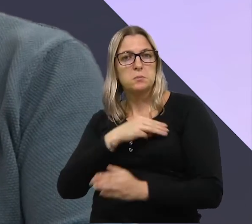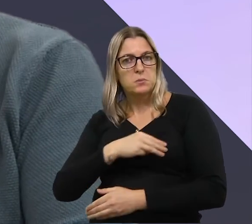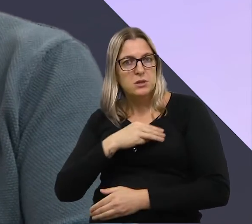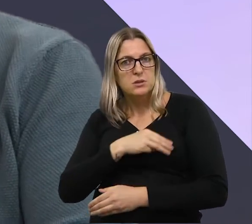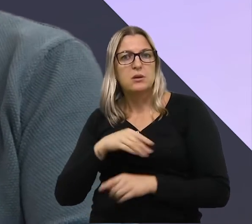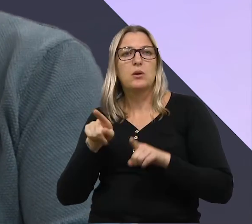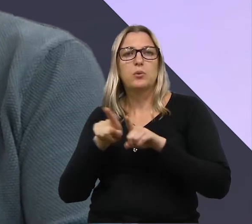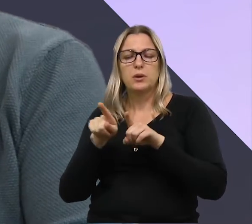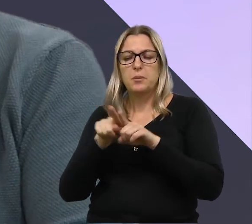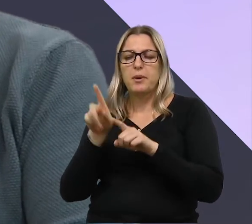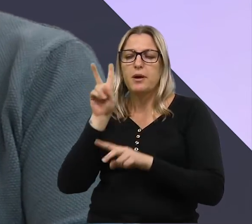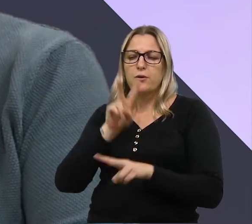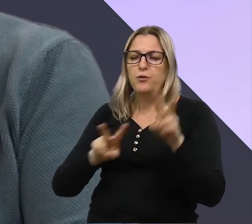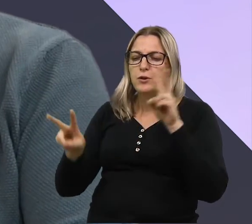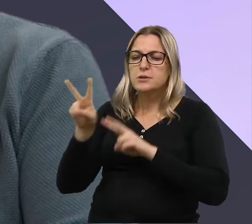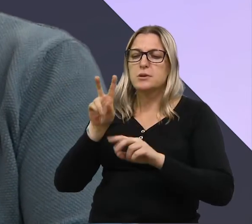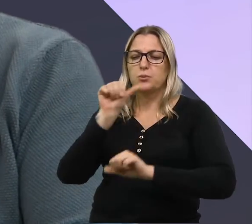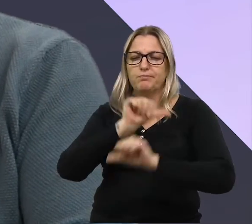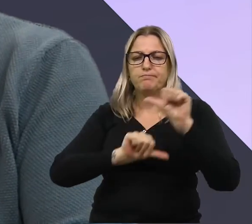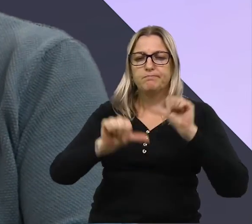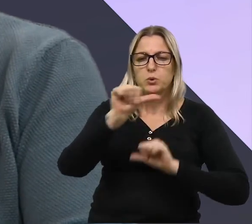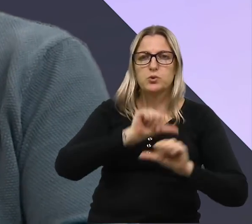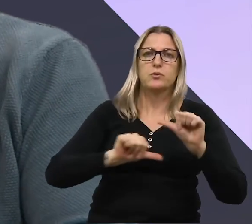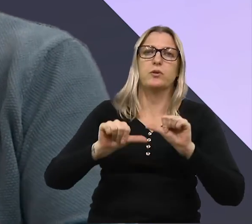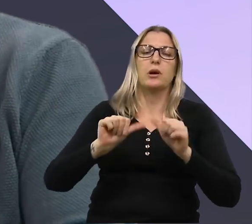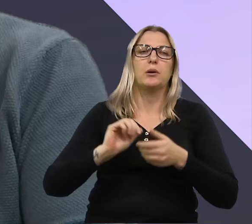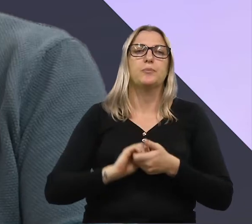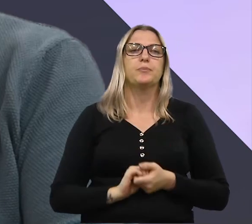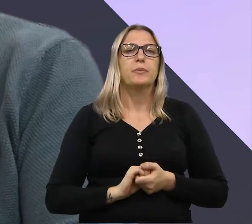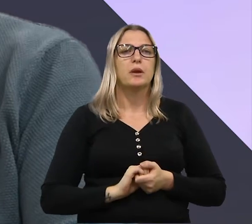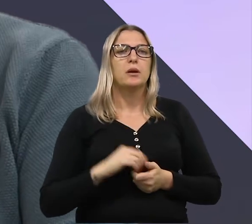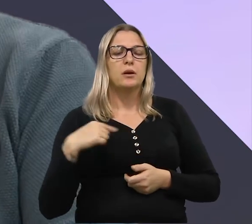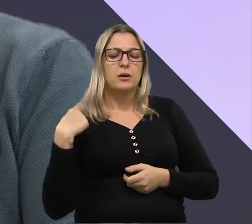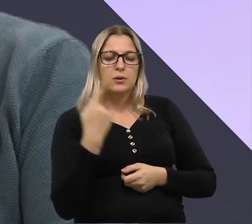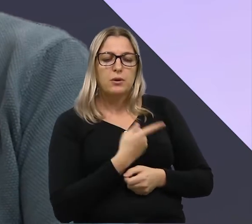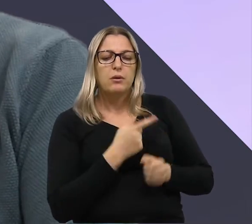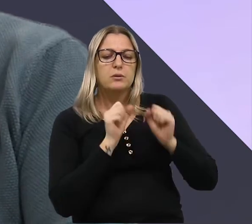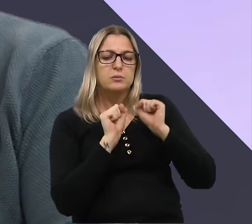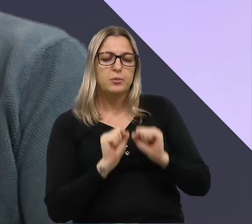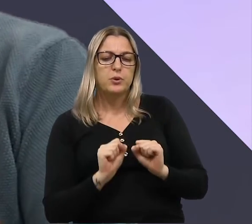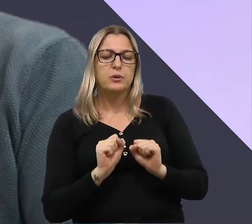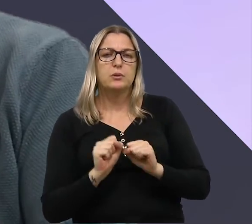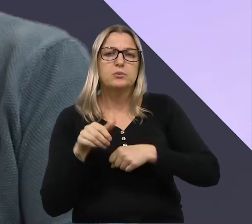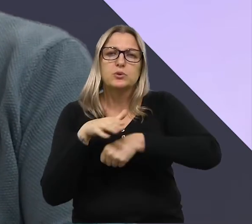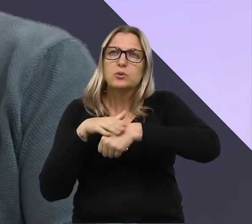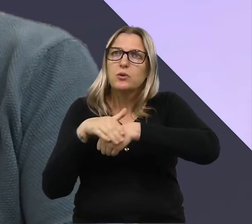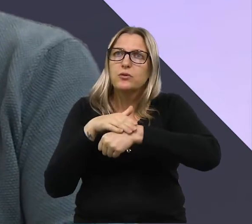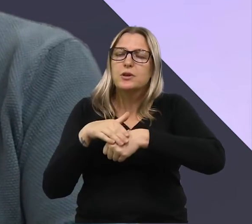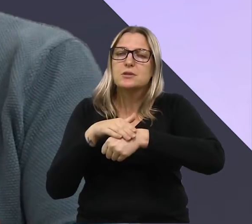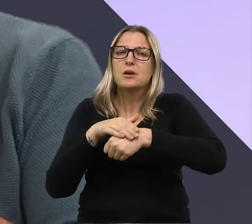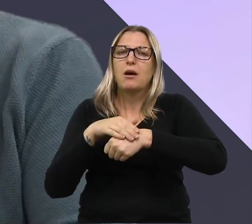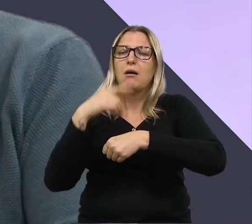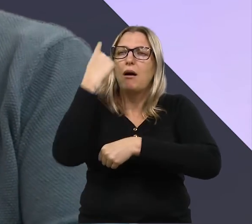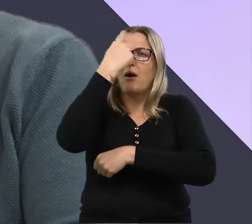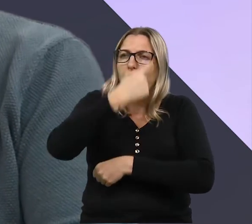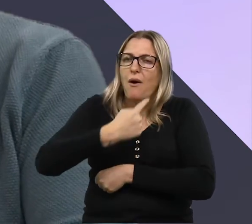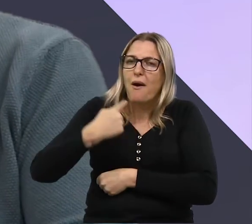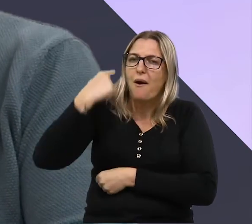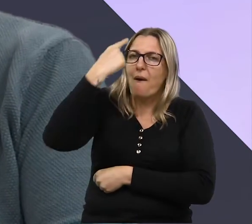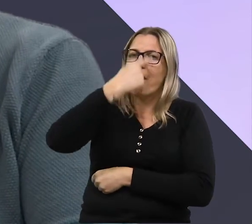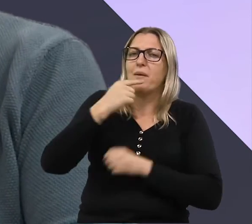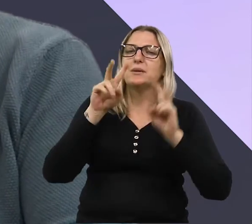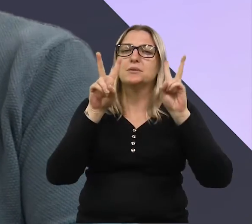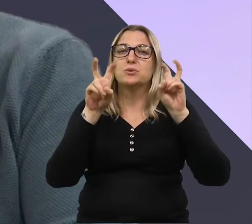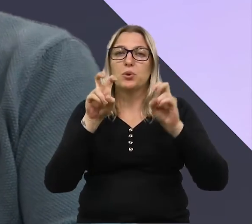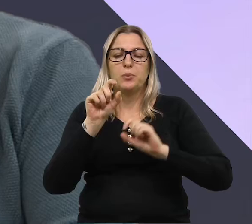conjunto Como o governo e nós teremos que mudar este formato e nós poderíamos aqui conversar a hora sobre o que